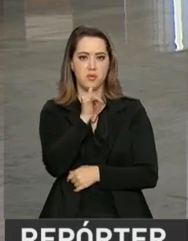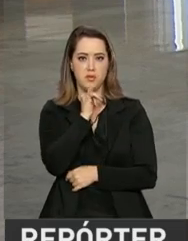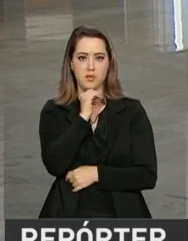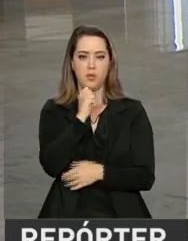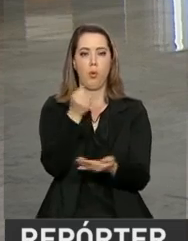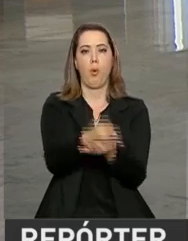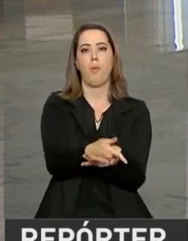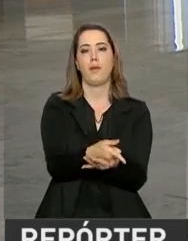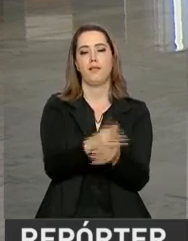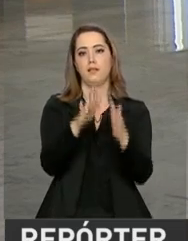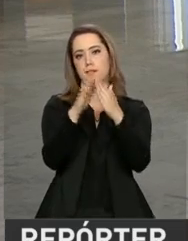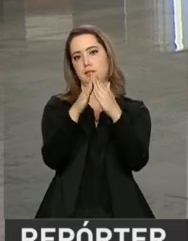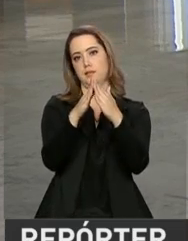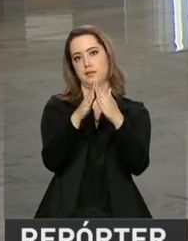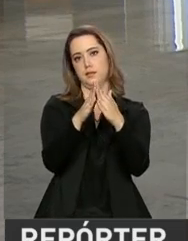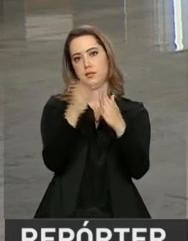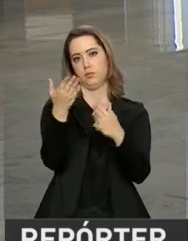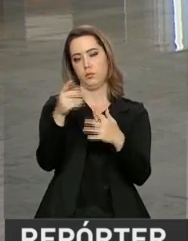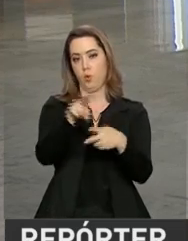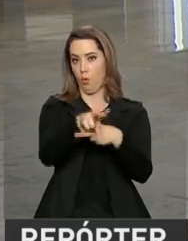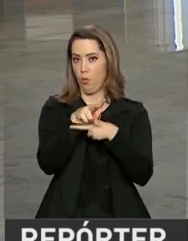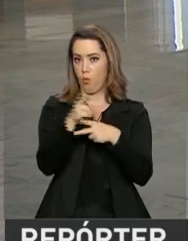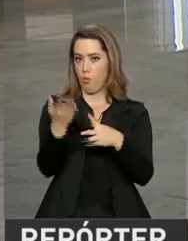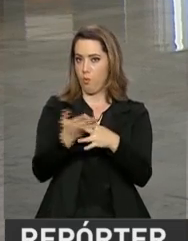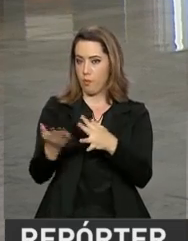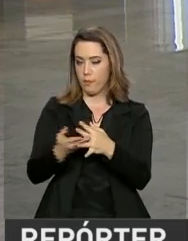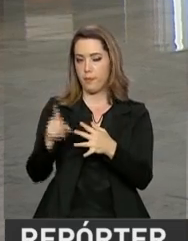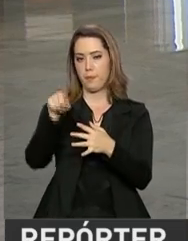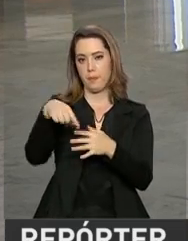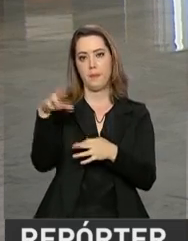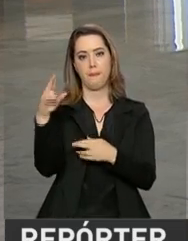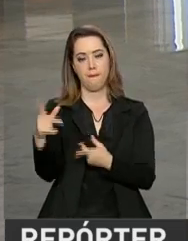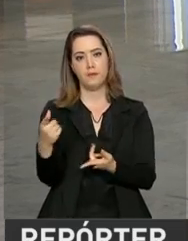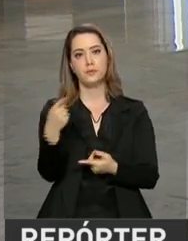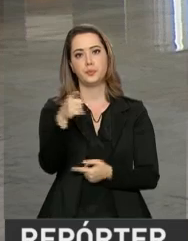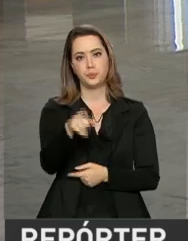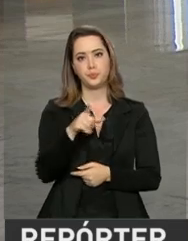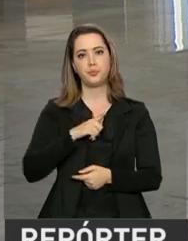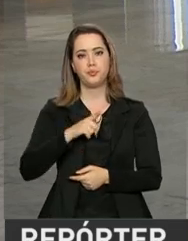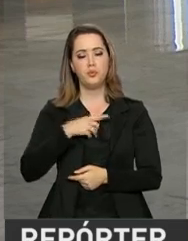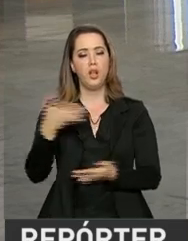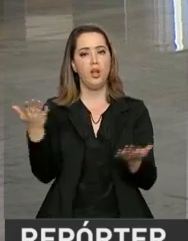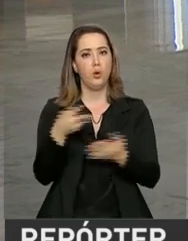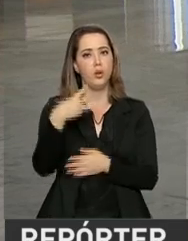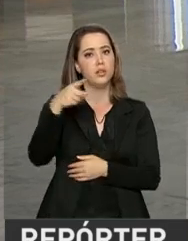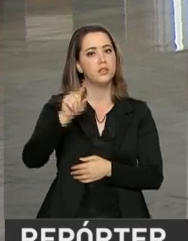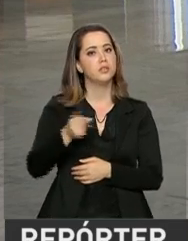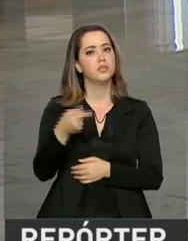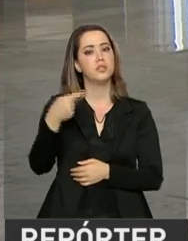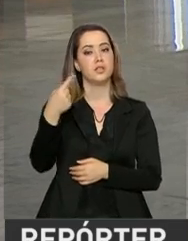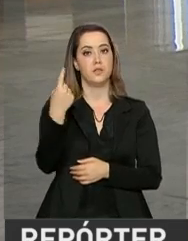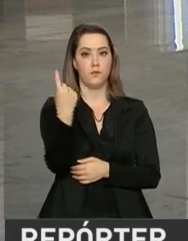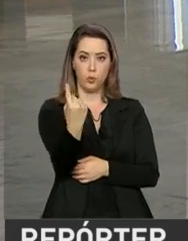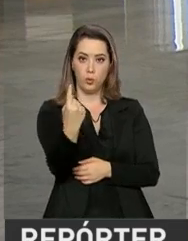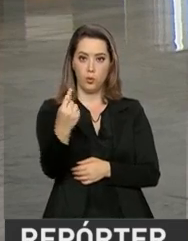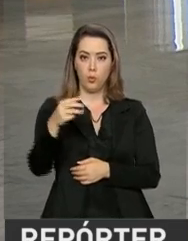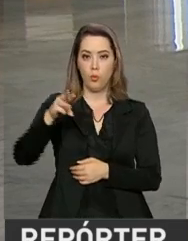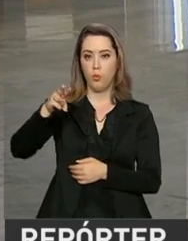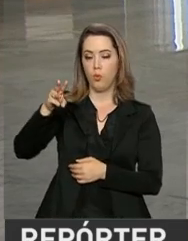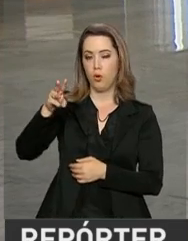própria com esses avanços aí o total de crédito no sistema financeiro chegou a r 3,1 trilhões